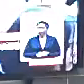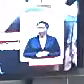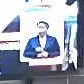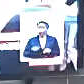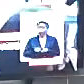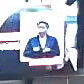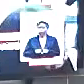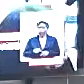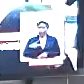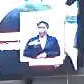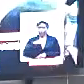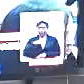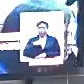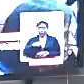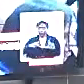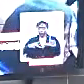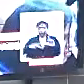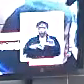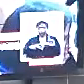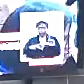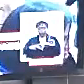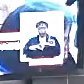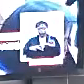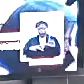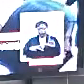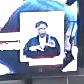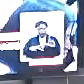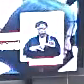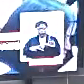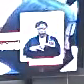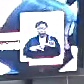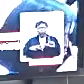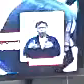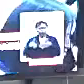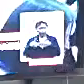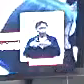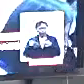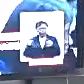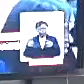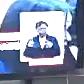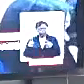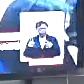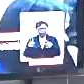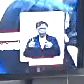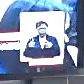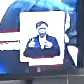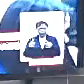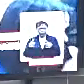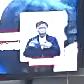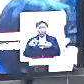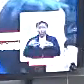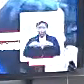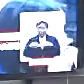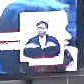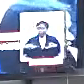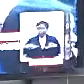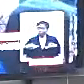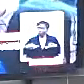passe livre e você requerer as passagens Porque